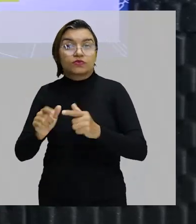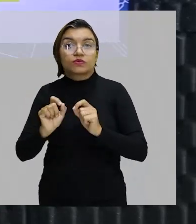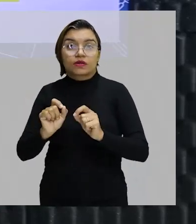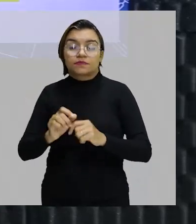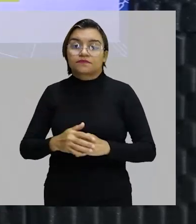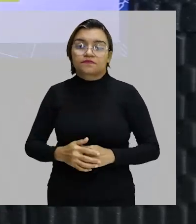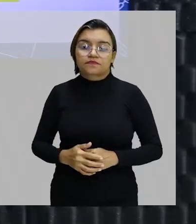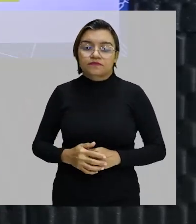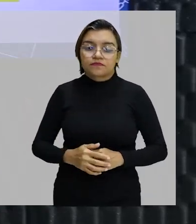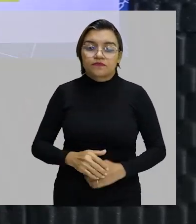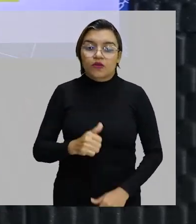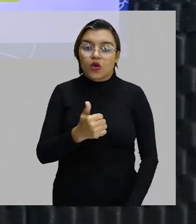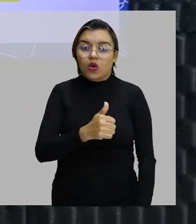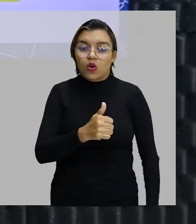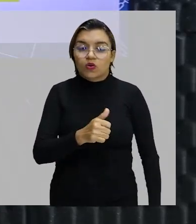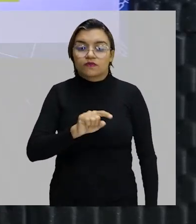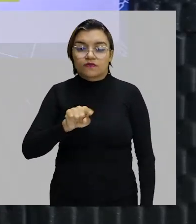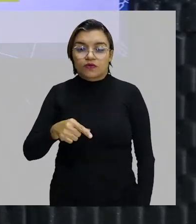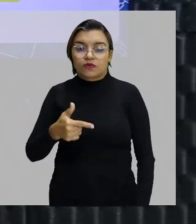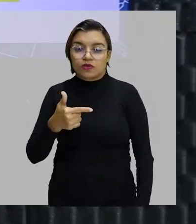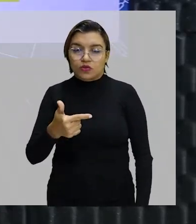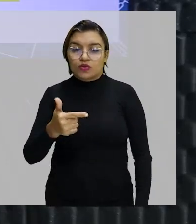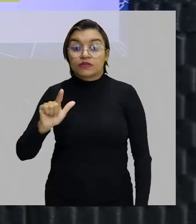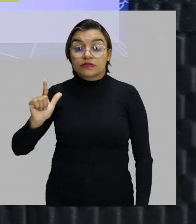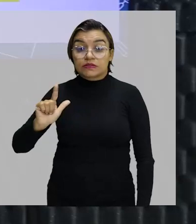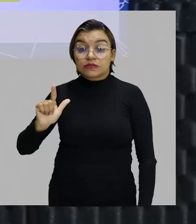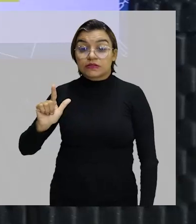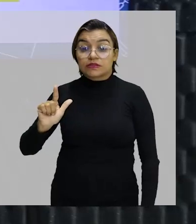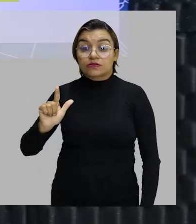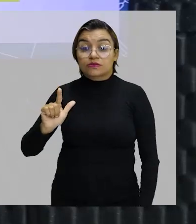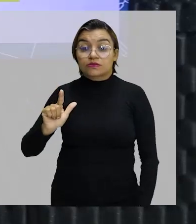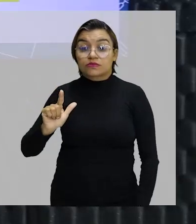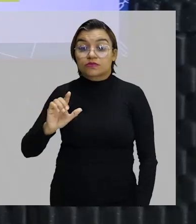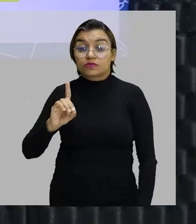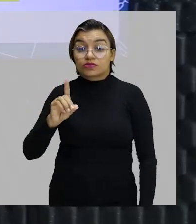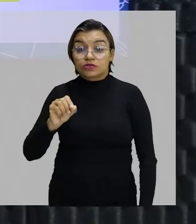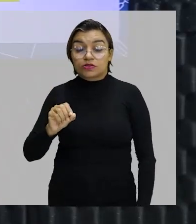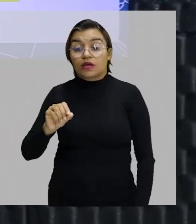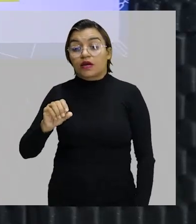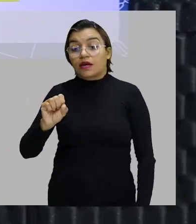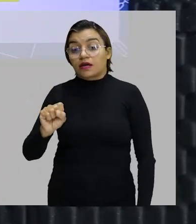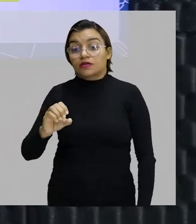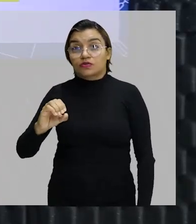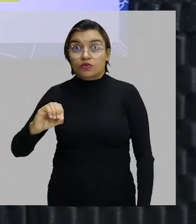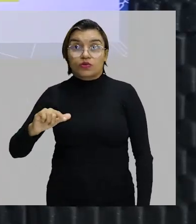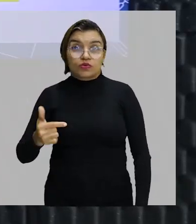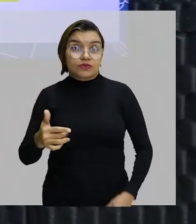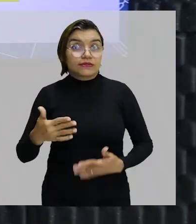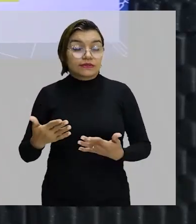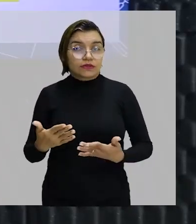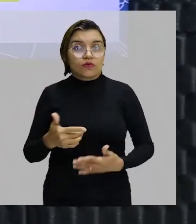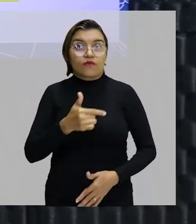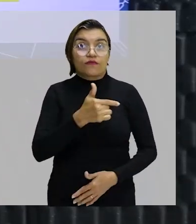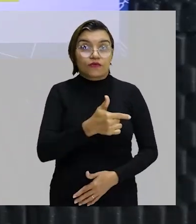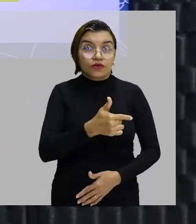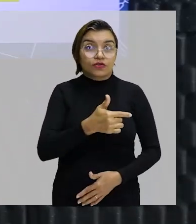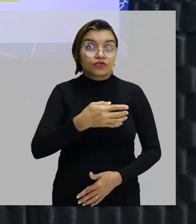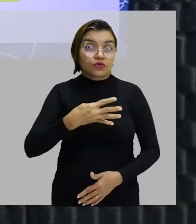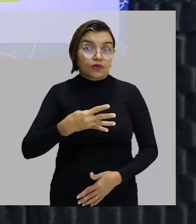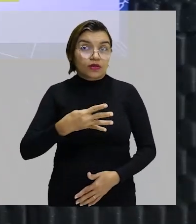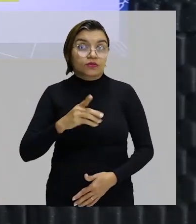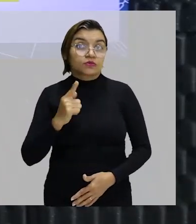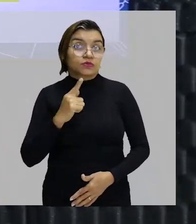a 11,2 litros do SO2. Então, a partir de 24 gramas